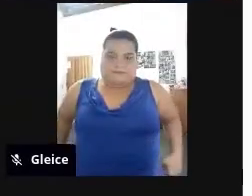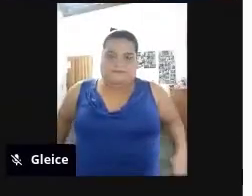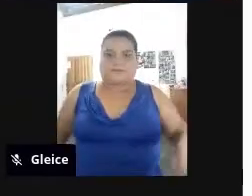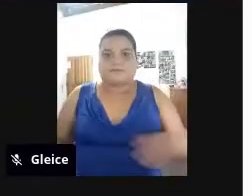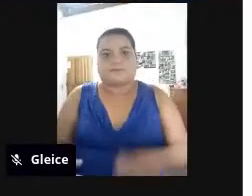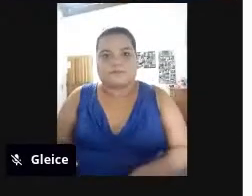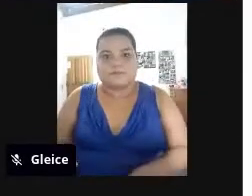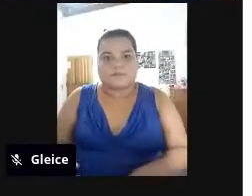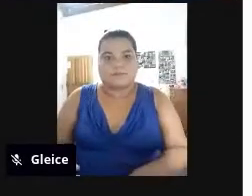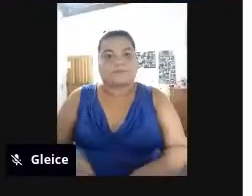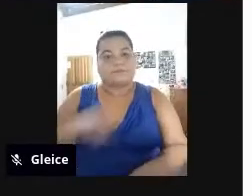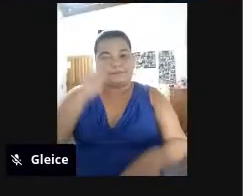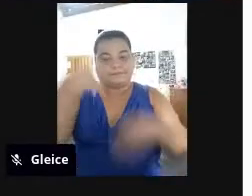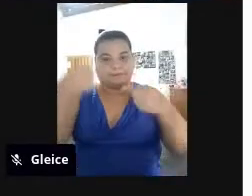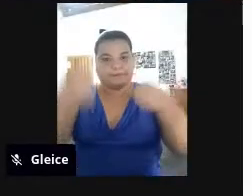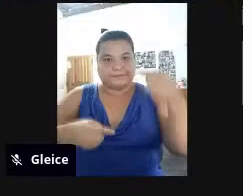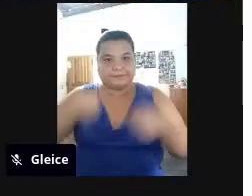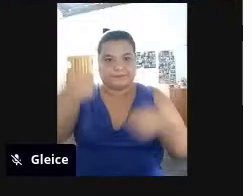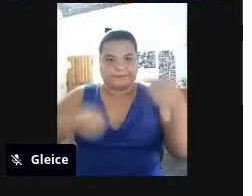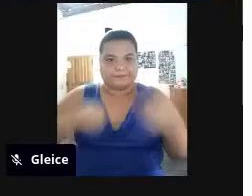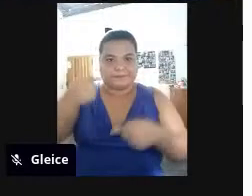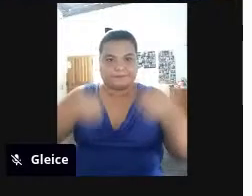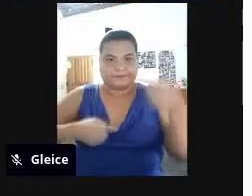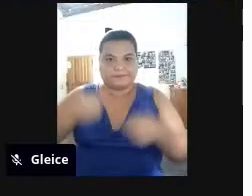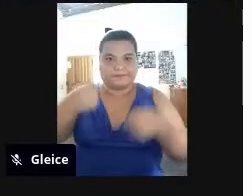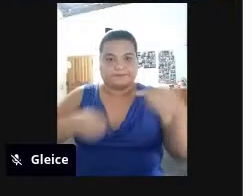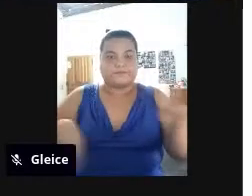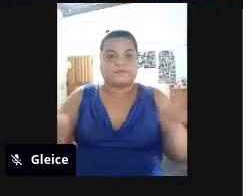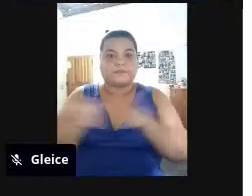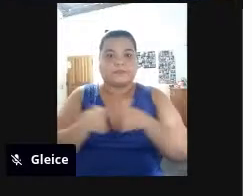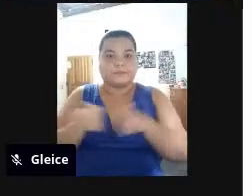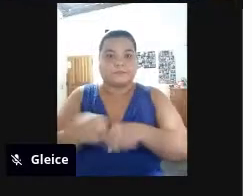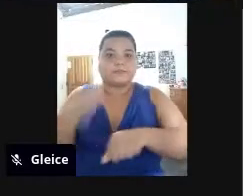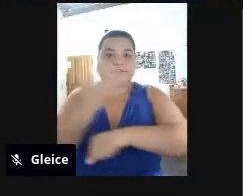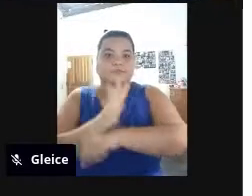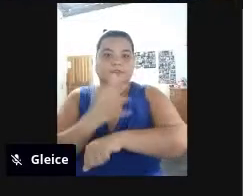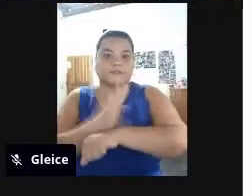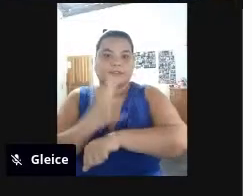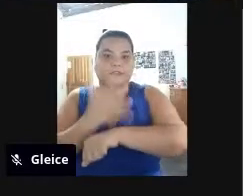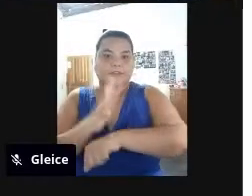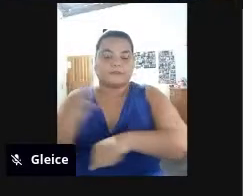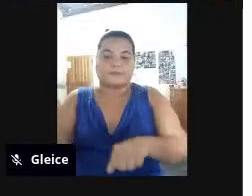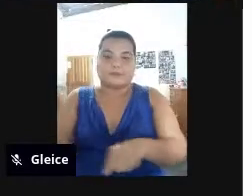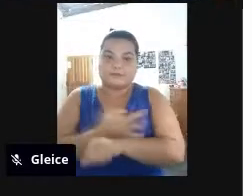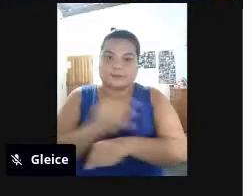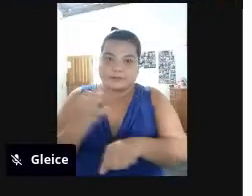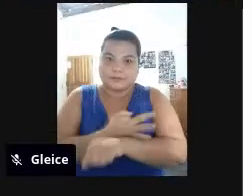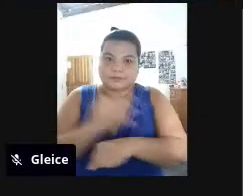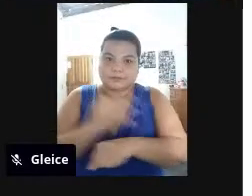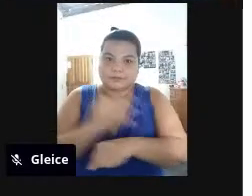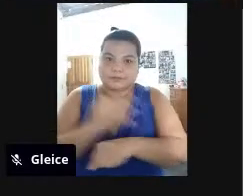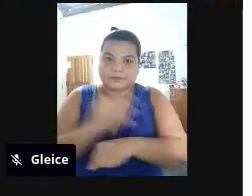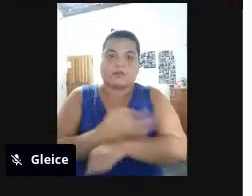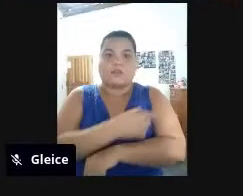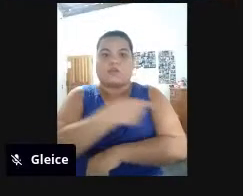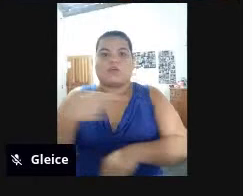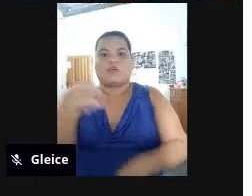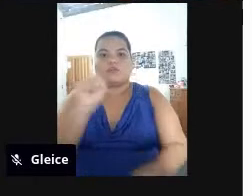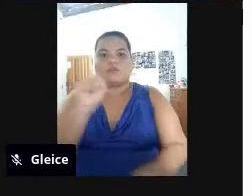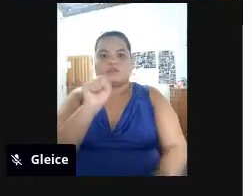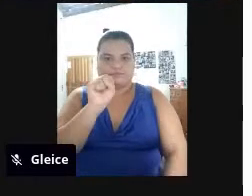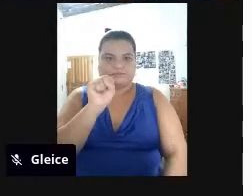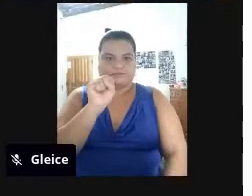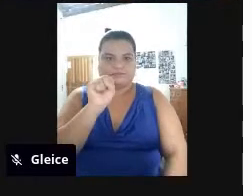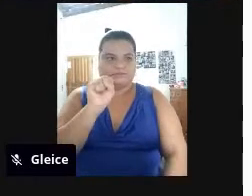com vocês, e foram submetidos ao treinamento de resistência por 8 semanas. O que foi